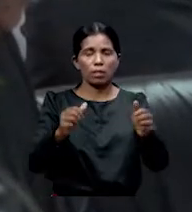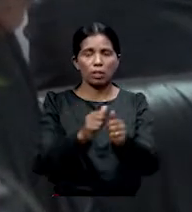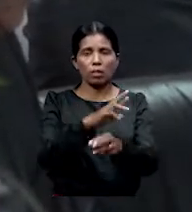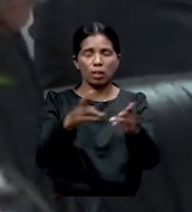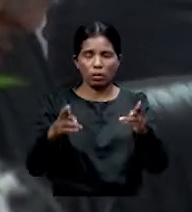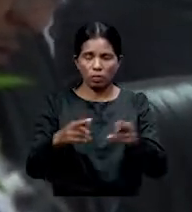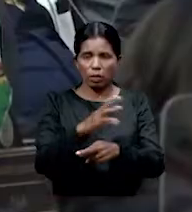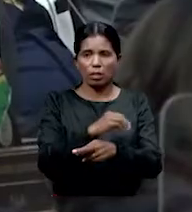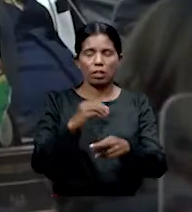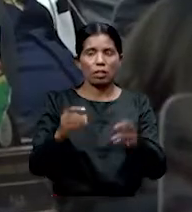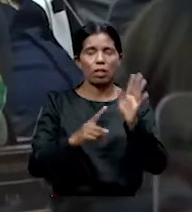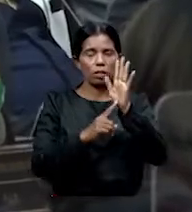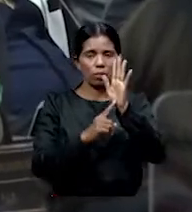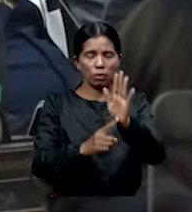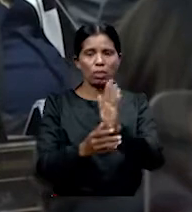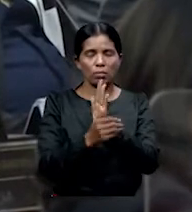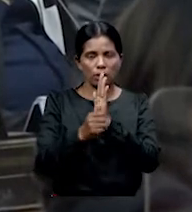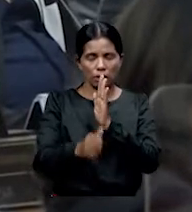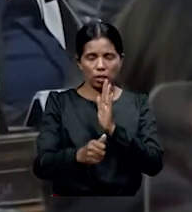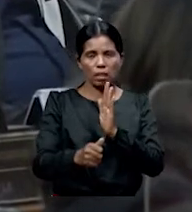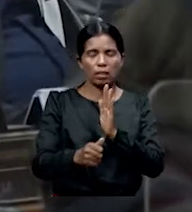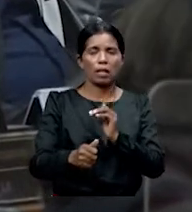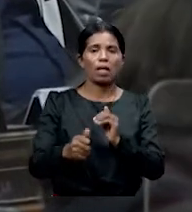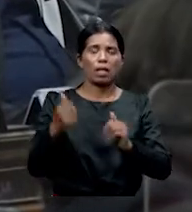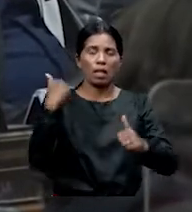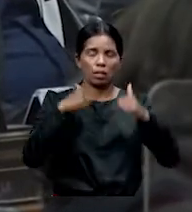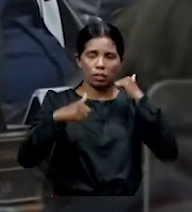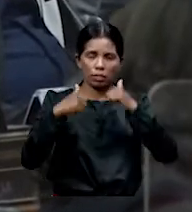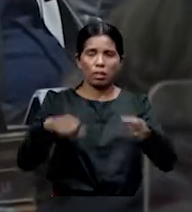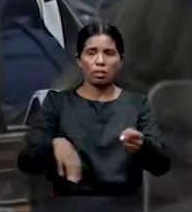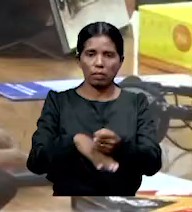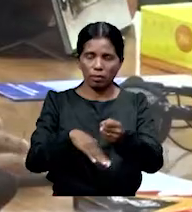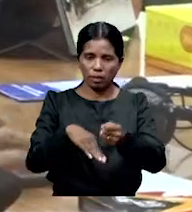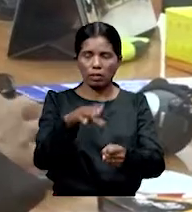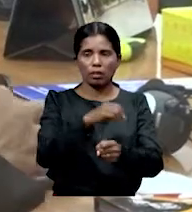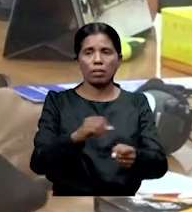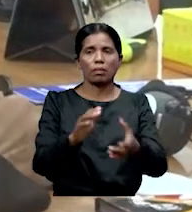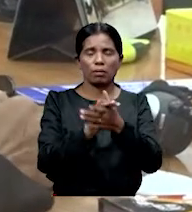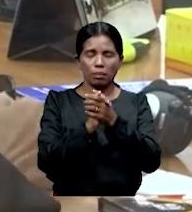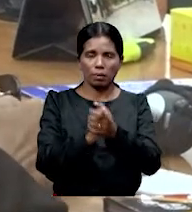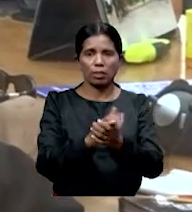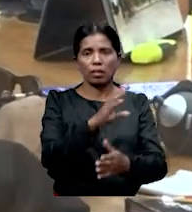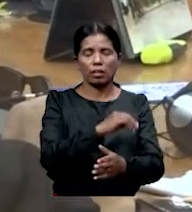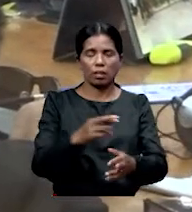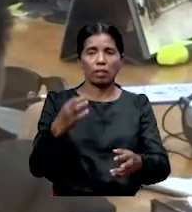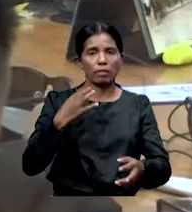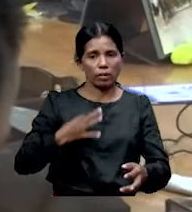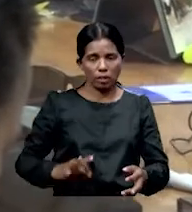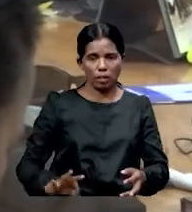atuar capacidade e atividades esportivas, atividade social não humanitária, radicar metem em princípio